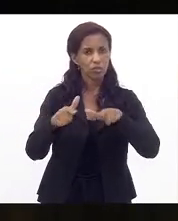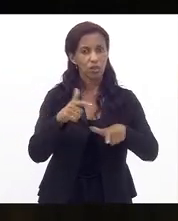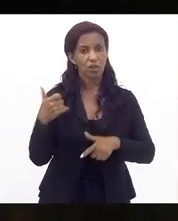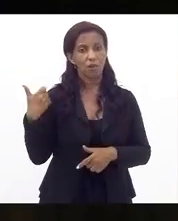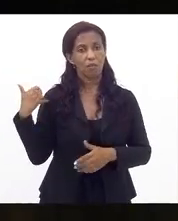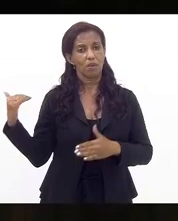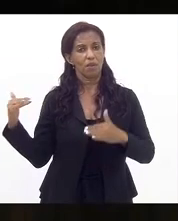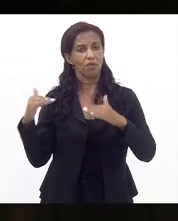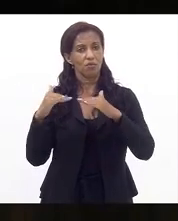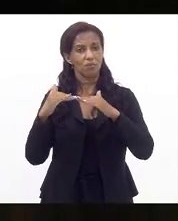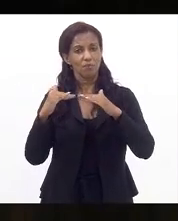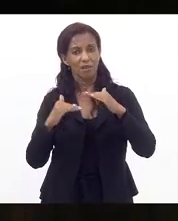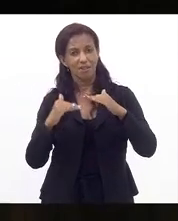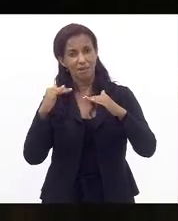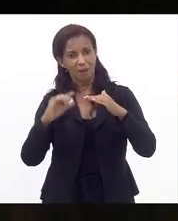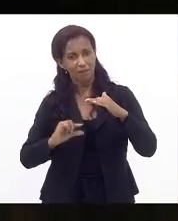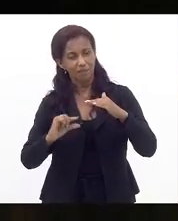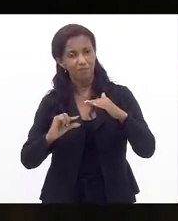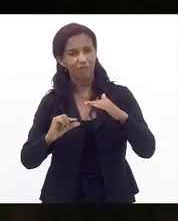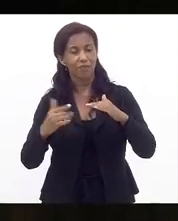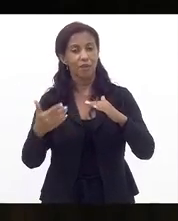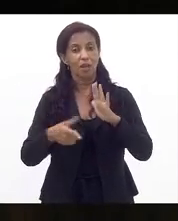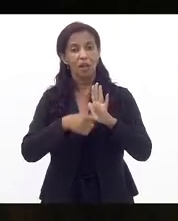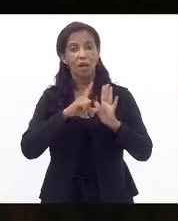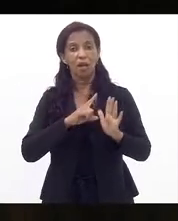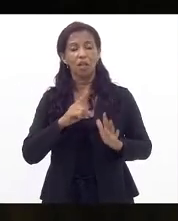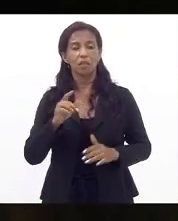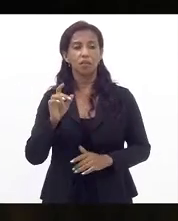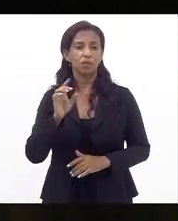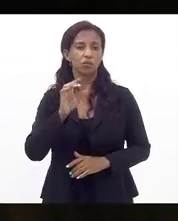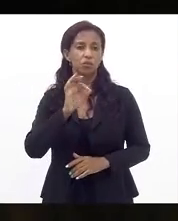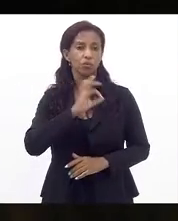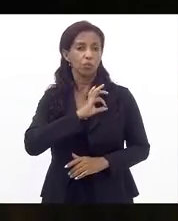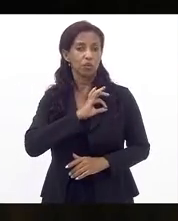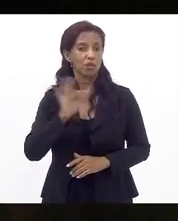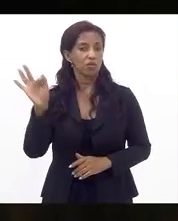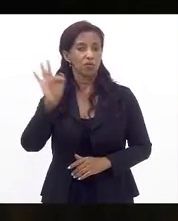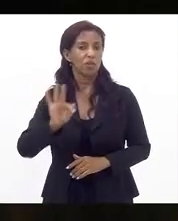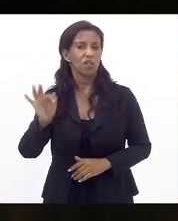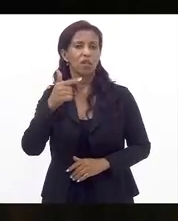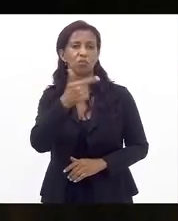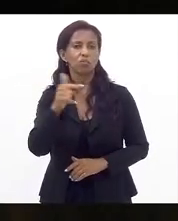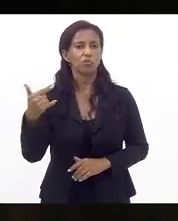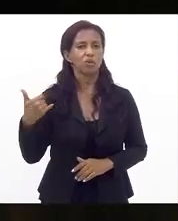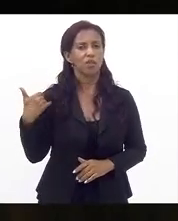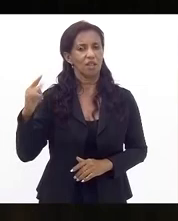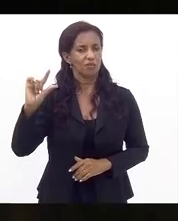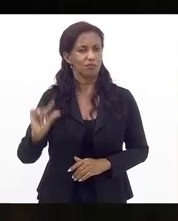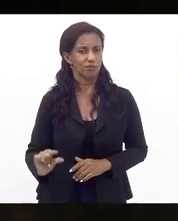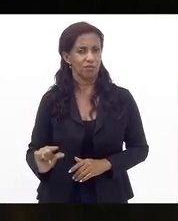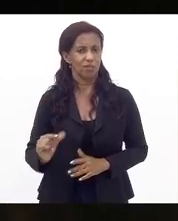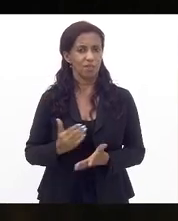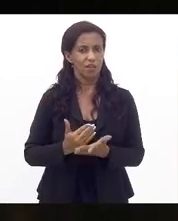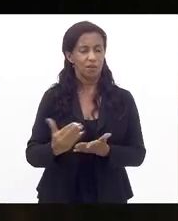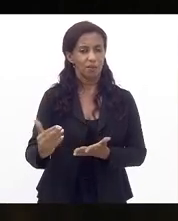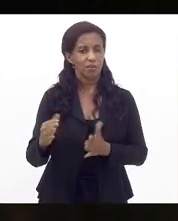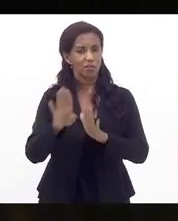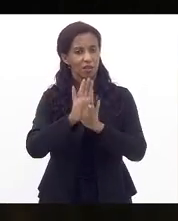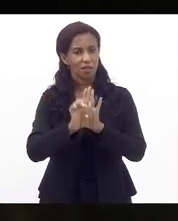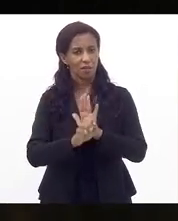a ter uma idade mínima antes da emenda 103 policiais federais por exemplo não tinham idade mínima a partir da emenda